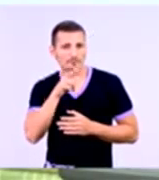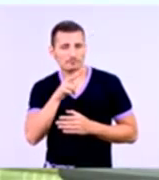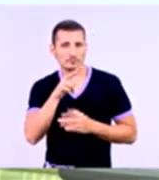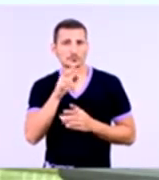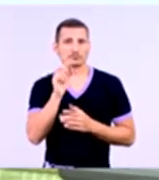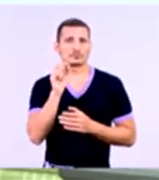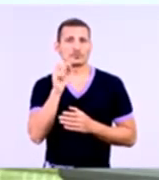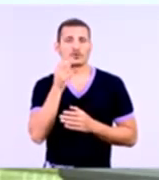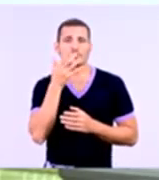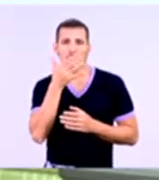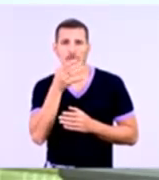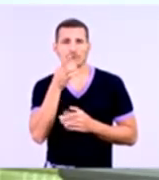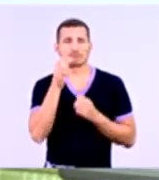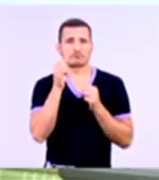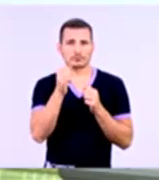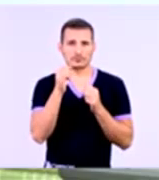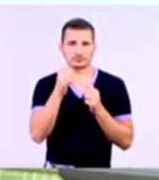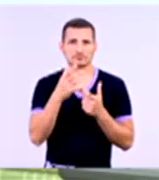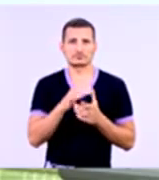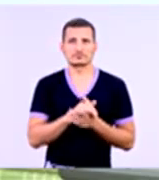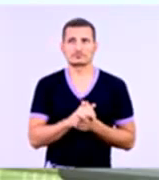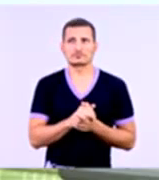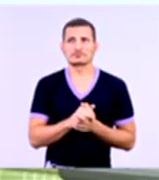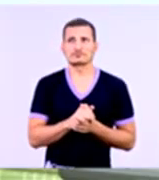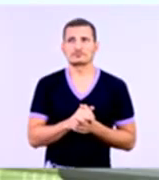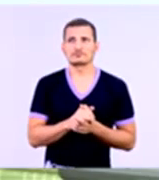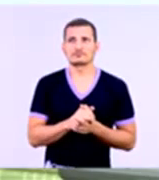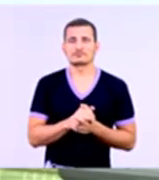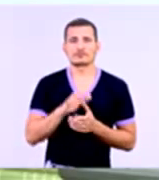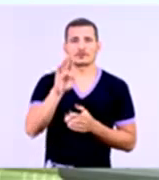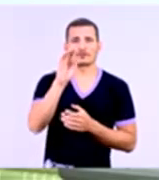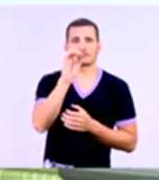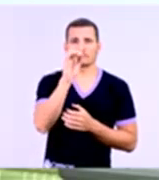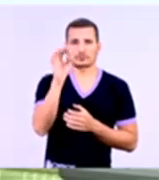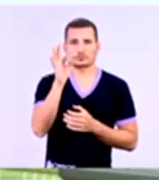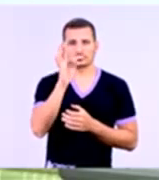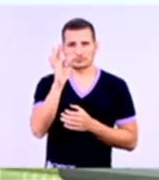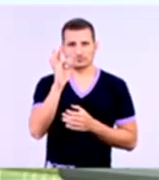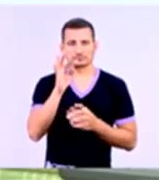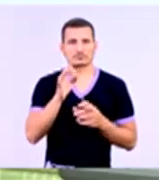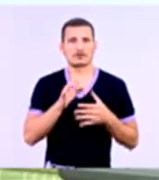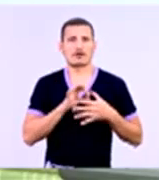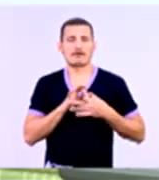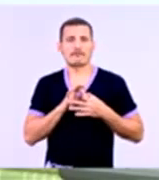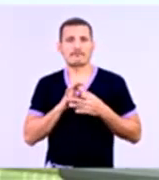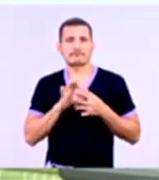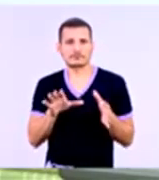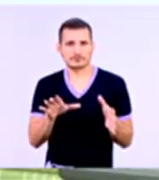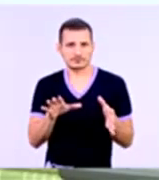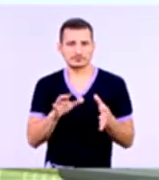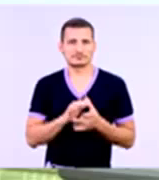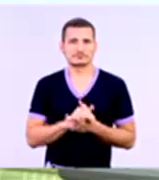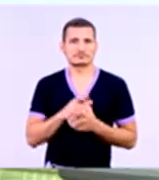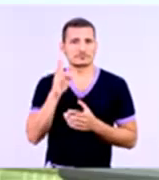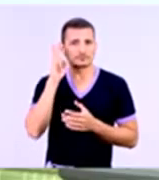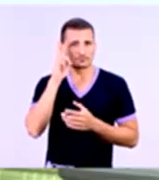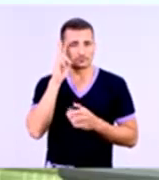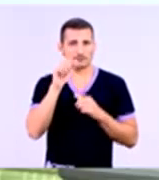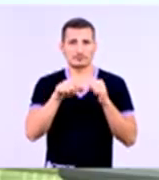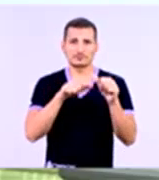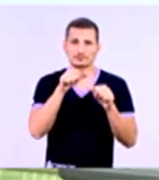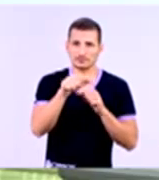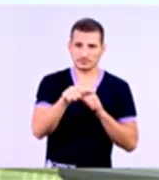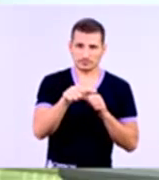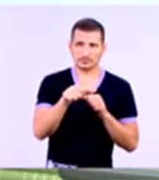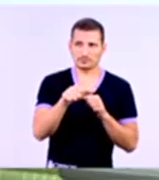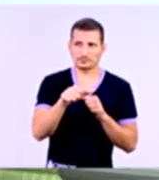estão trabalhando, vocês podem trabalhar ou customizar o Bootstrap à vontade. Vale ressaltar que a modificação feita, ela pode